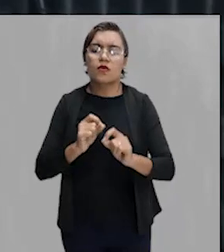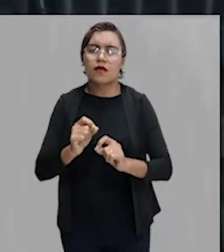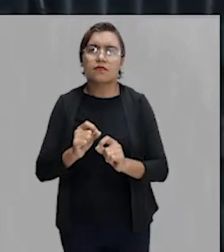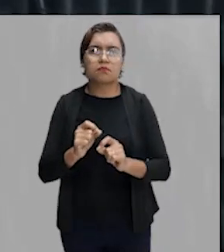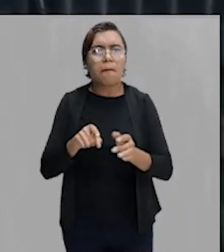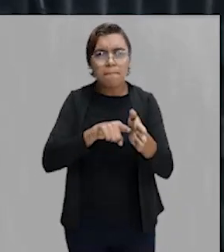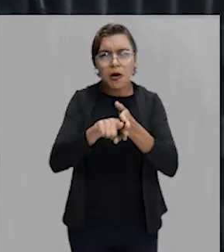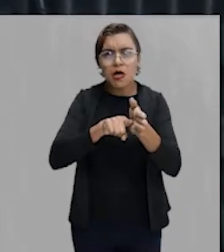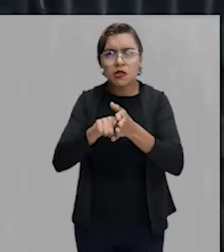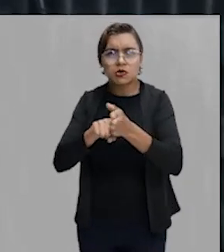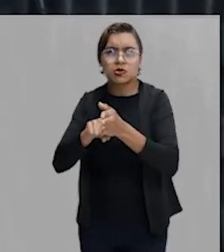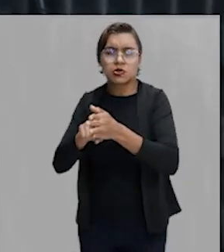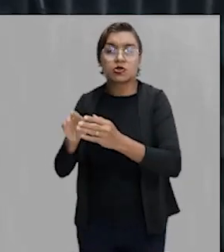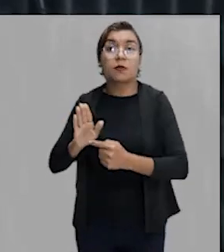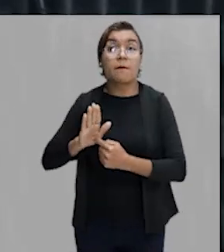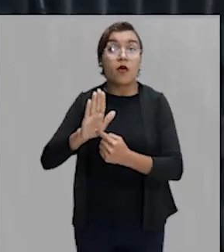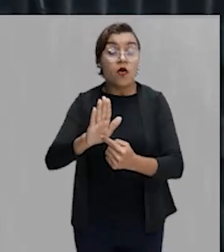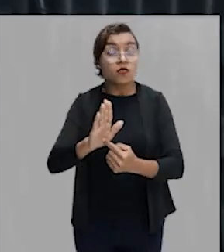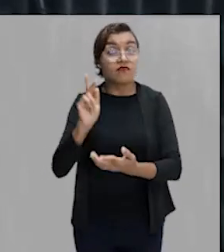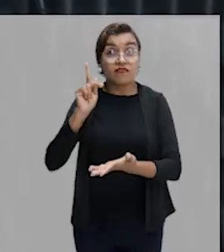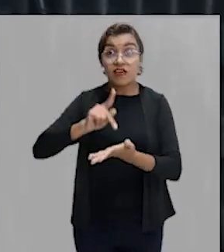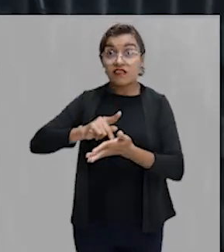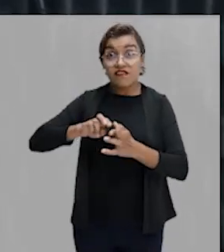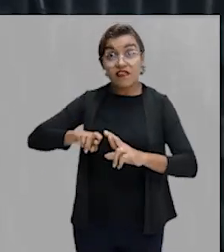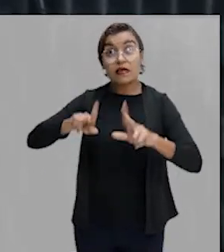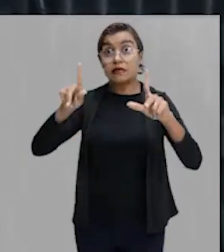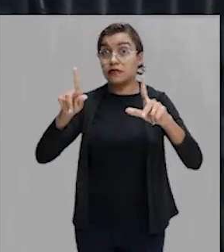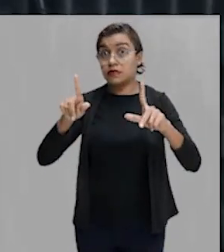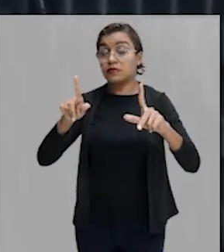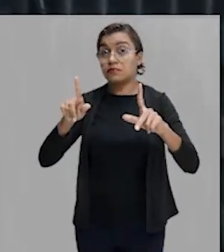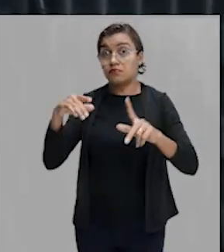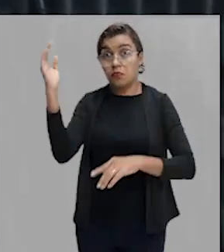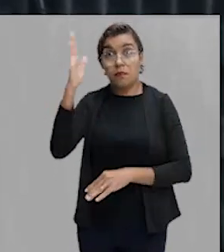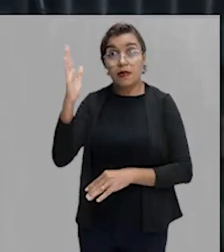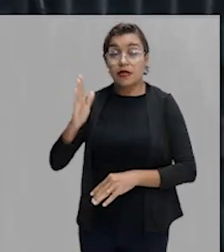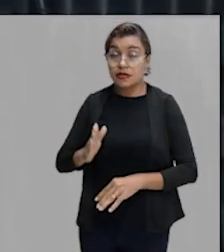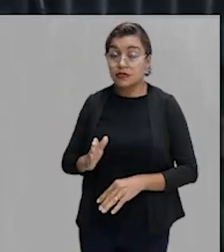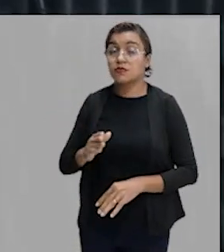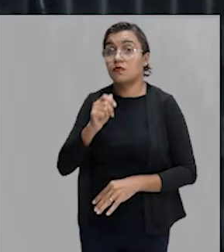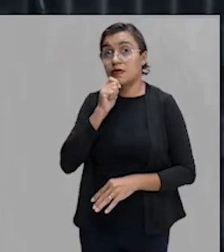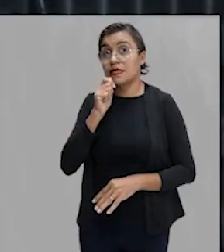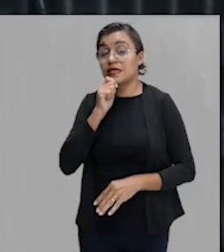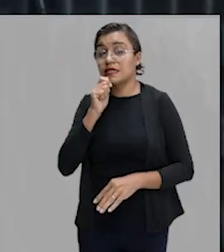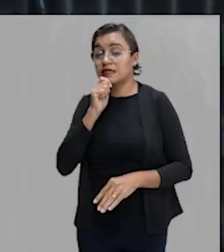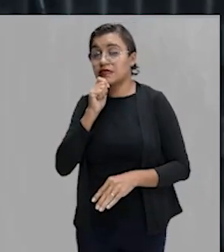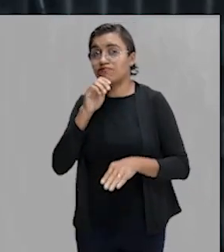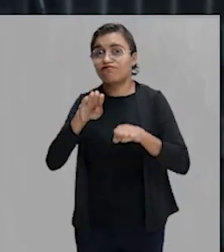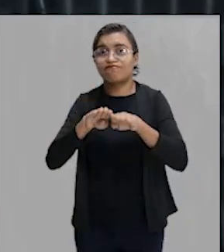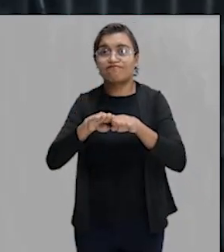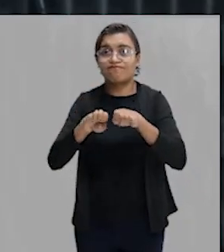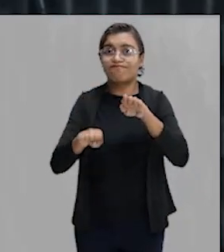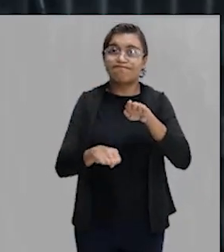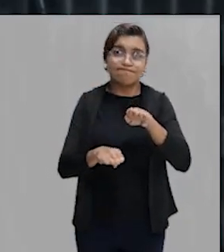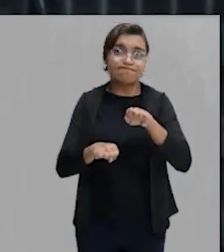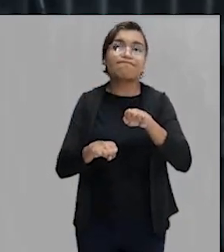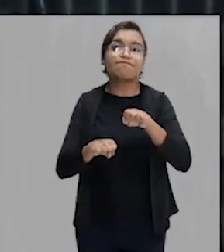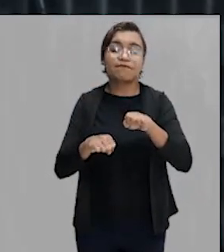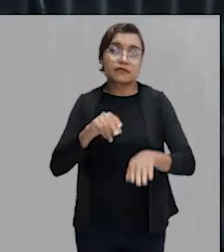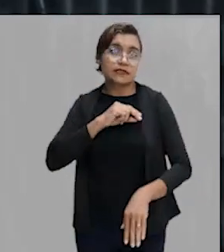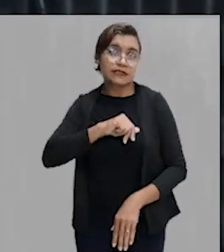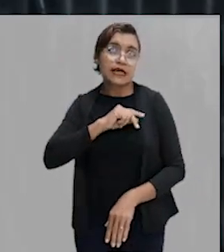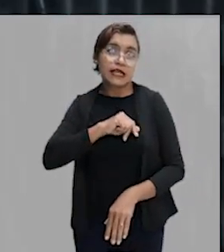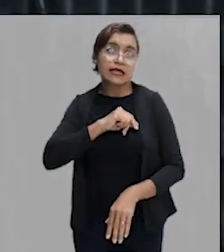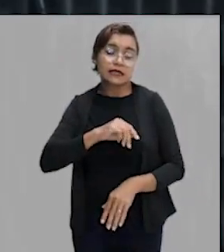pesquisas recentes que não é uma realidade ainda no Brasil, né? Ainda existe essa disparidade salarial entre homens e mulheres.